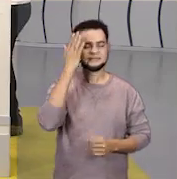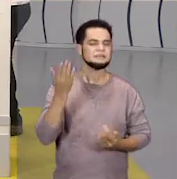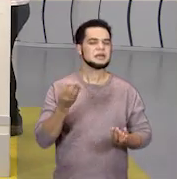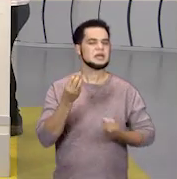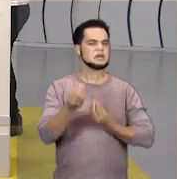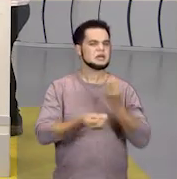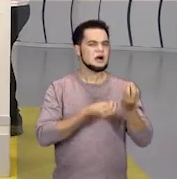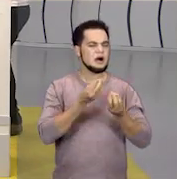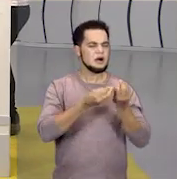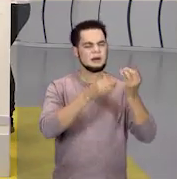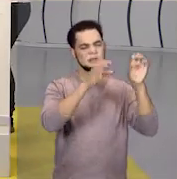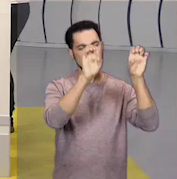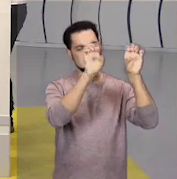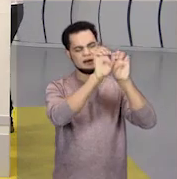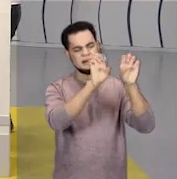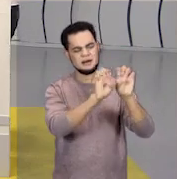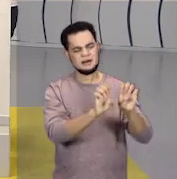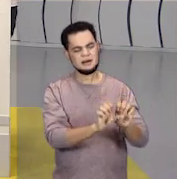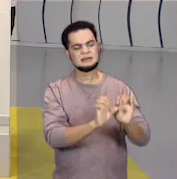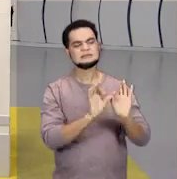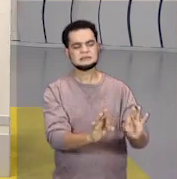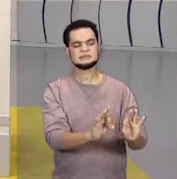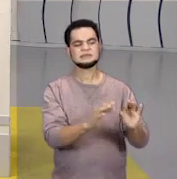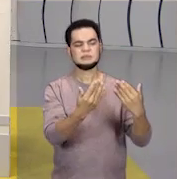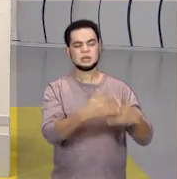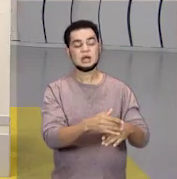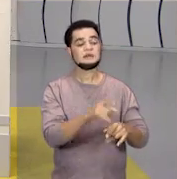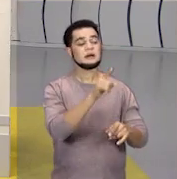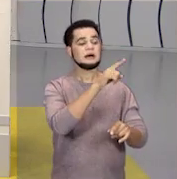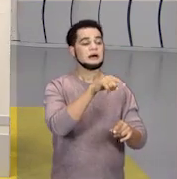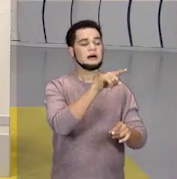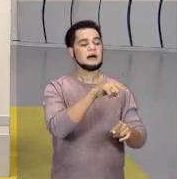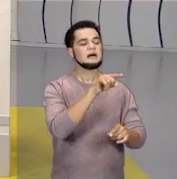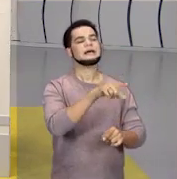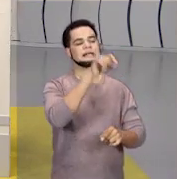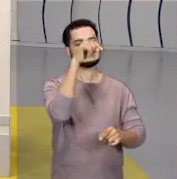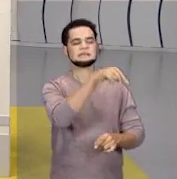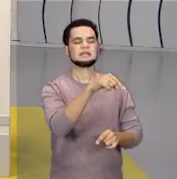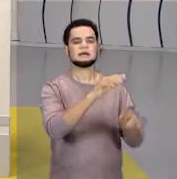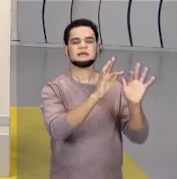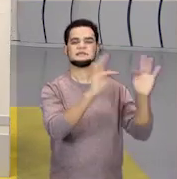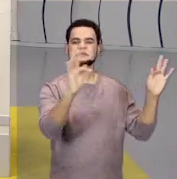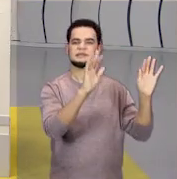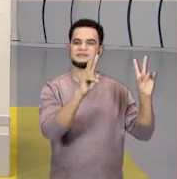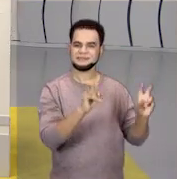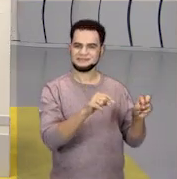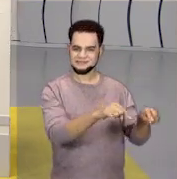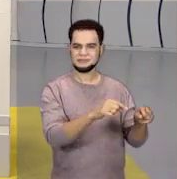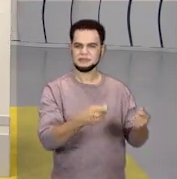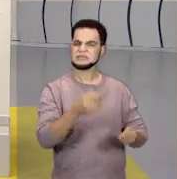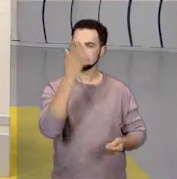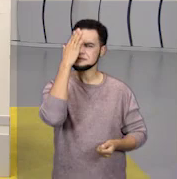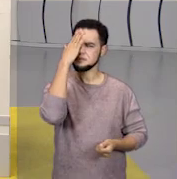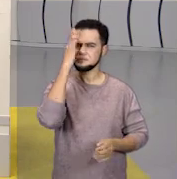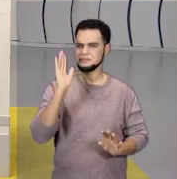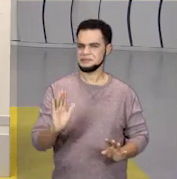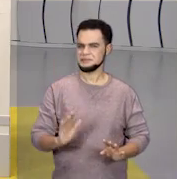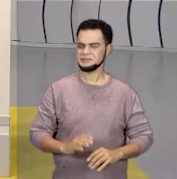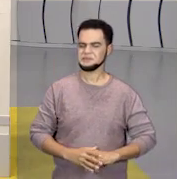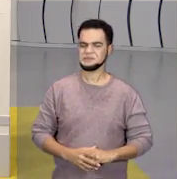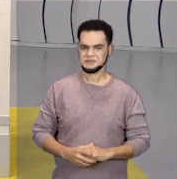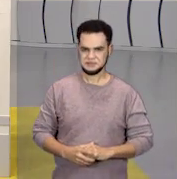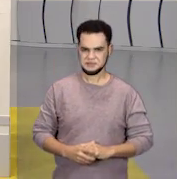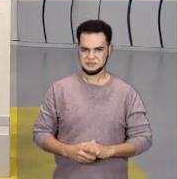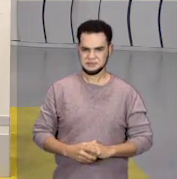estrutura dessa prova para poder achar bem essa frase tema, tá? Bom,